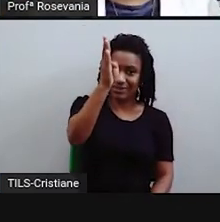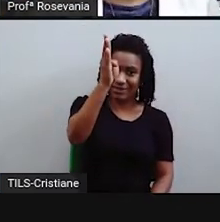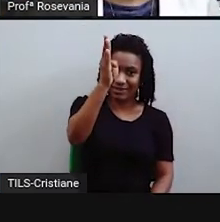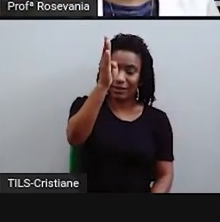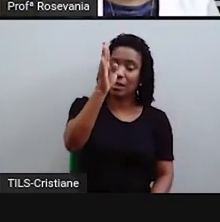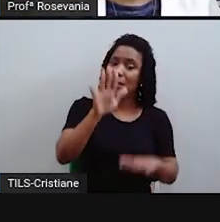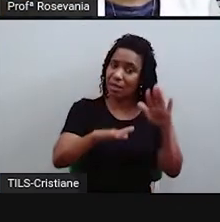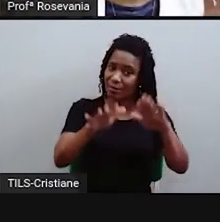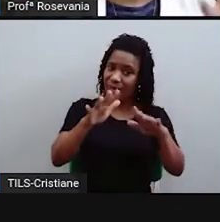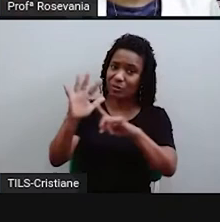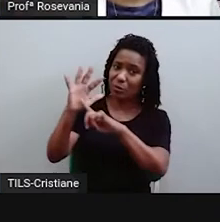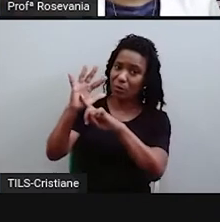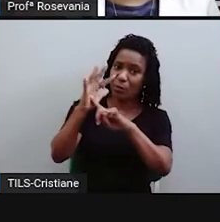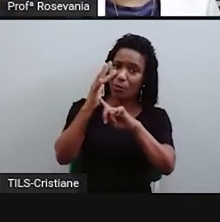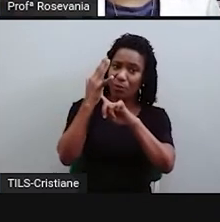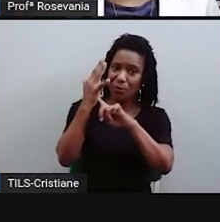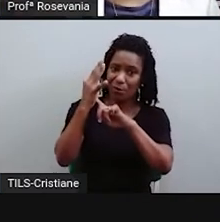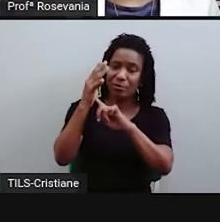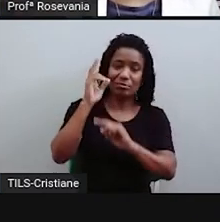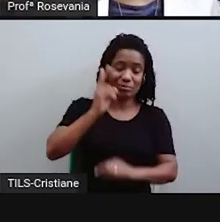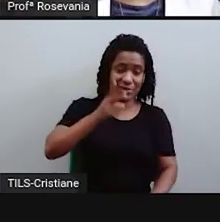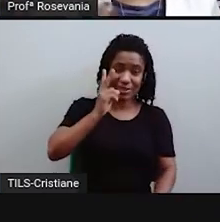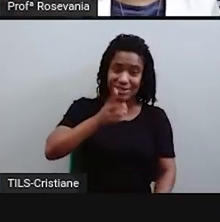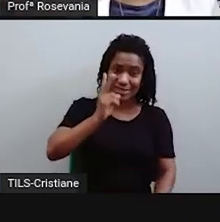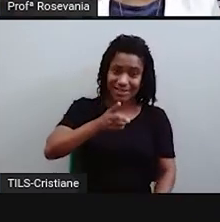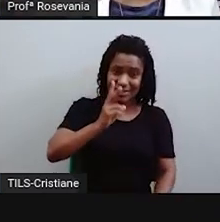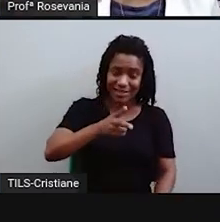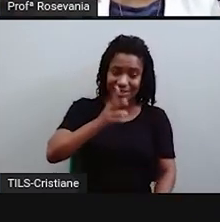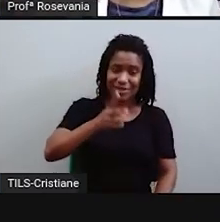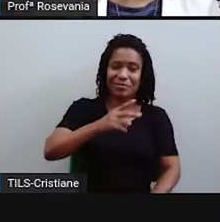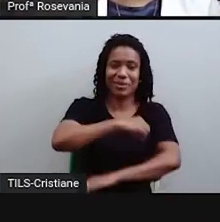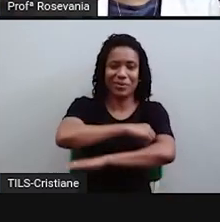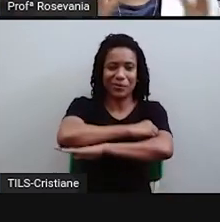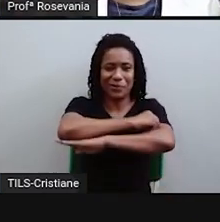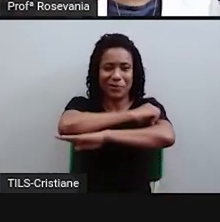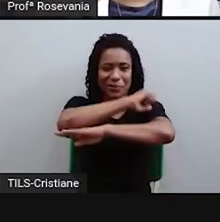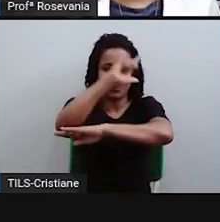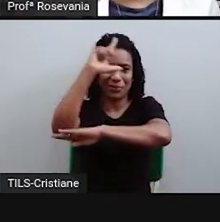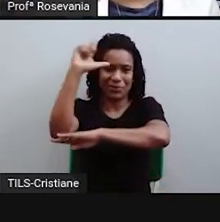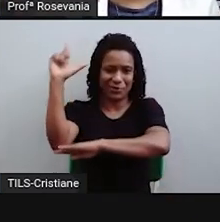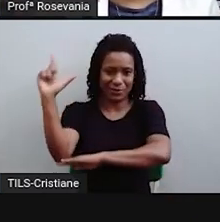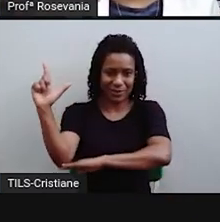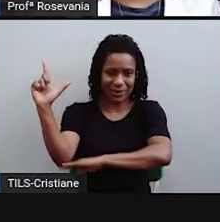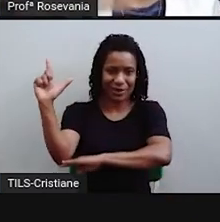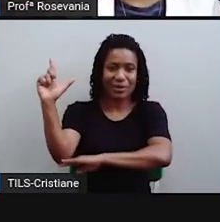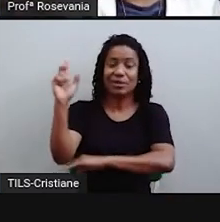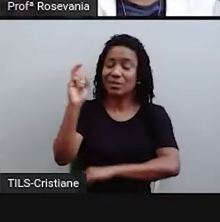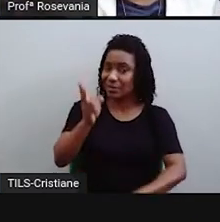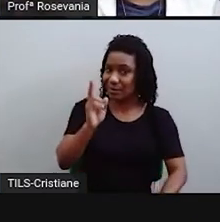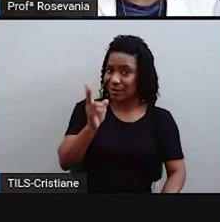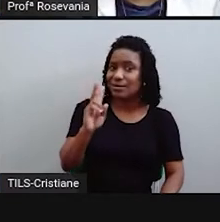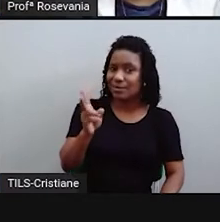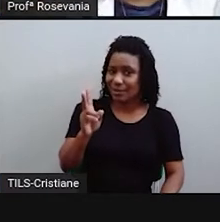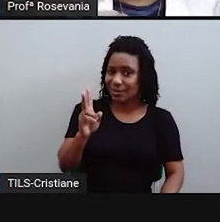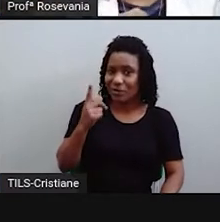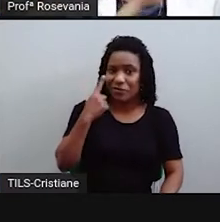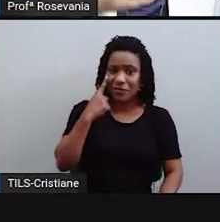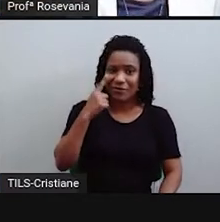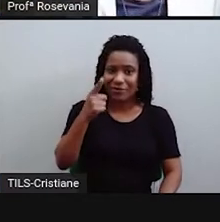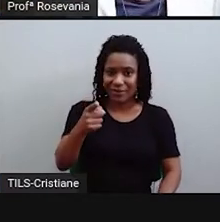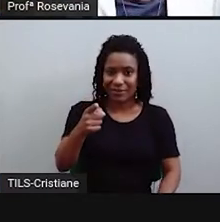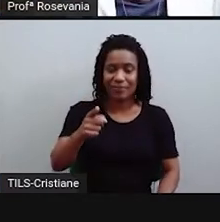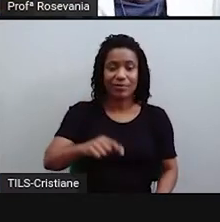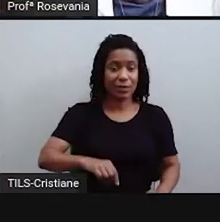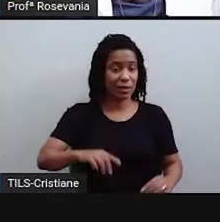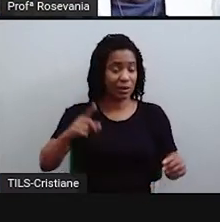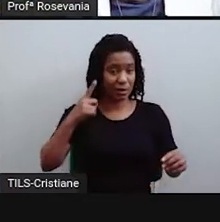é sempre no leste, né? Isso aí já interessa para a gente. Então, como é que eu faço isso? Olha a figurinha aí mostrando para vocês a minha mão direita.